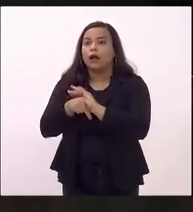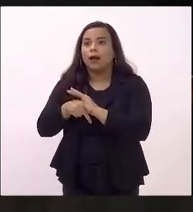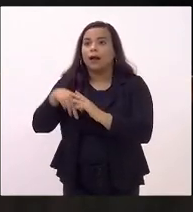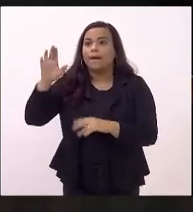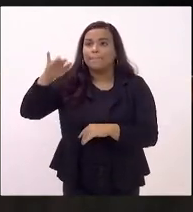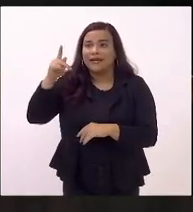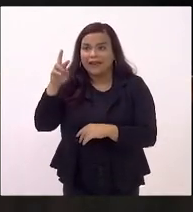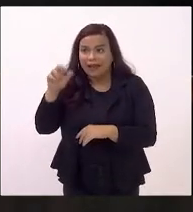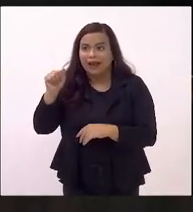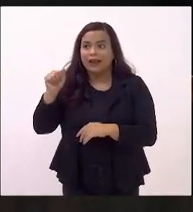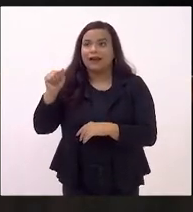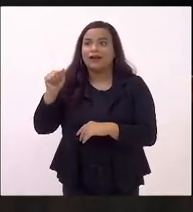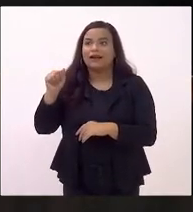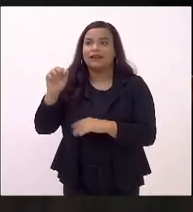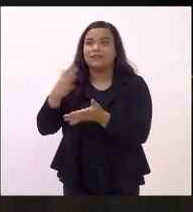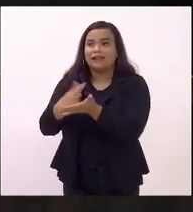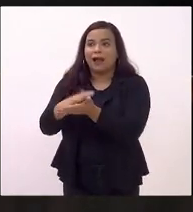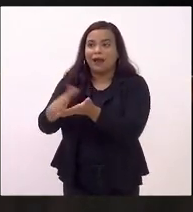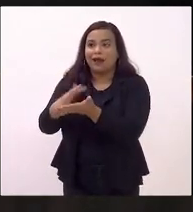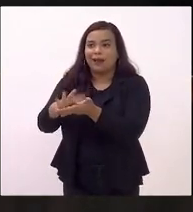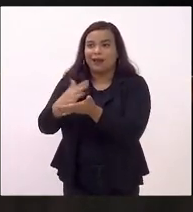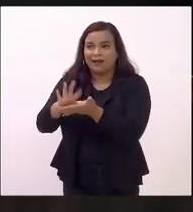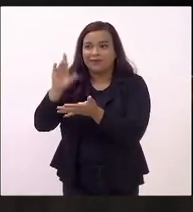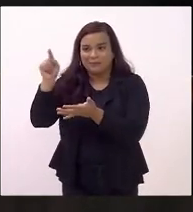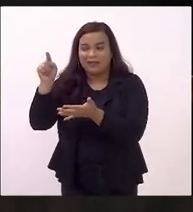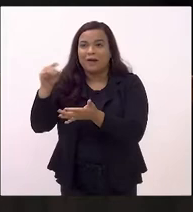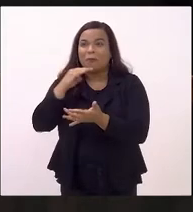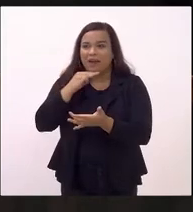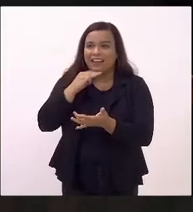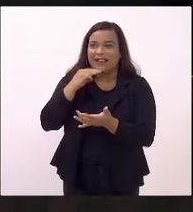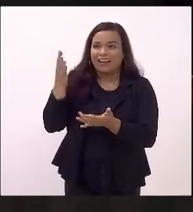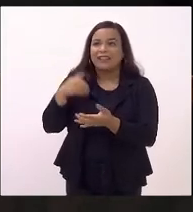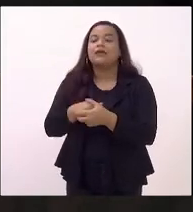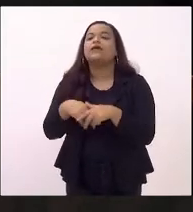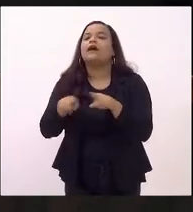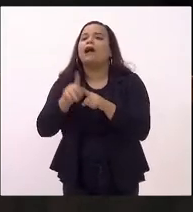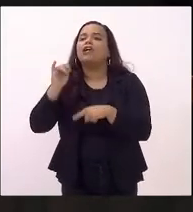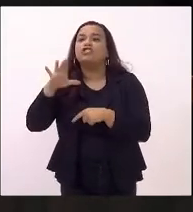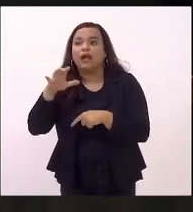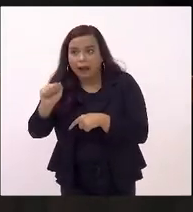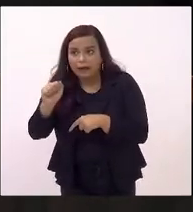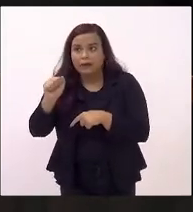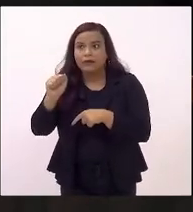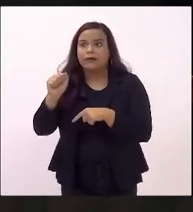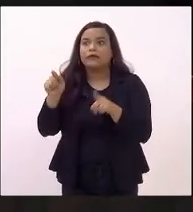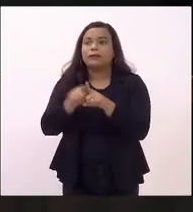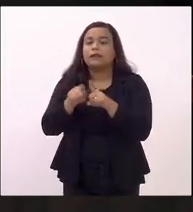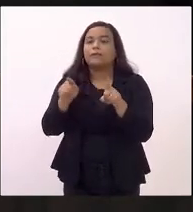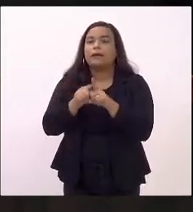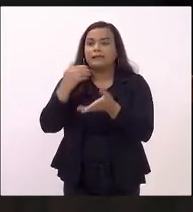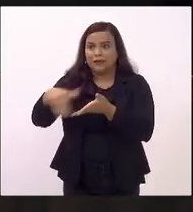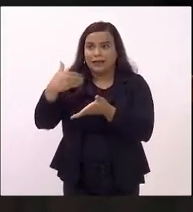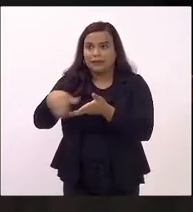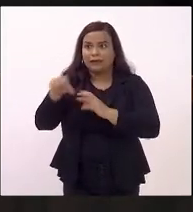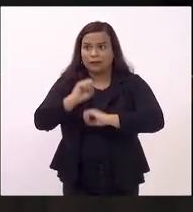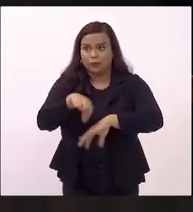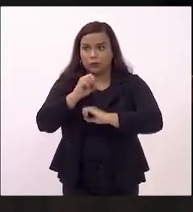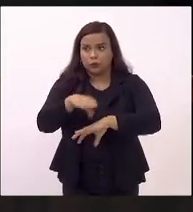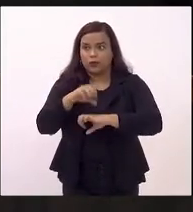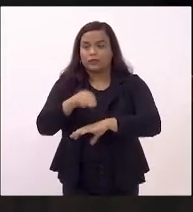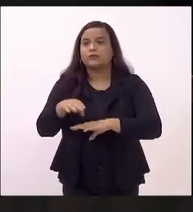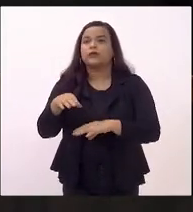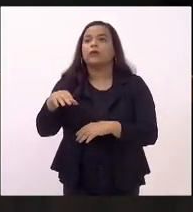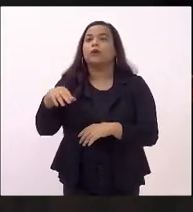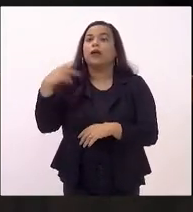da Escola de Samba Mangueira, de Érica Nascimento Pinheiro, da Secretaria de Educação do Estado do Rio de Janeiro, da sua nora,